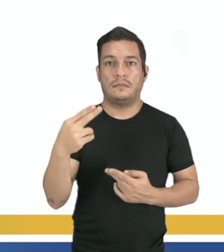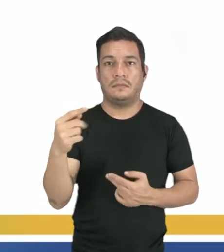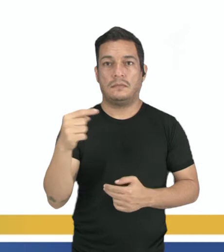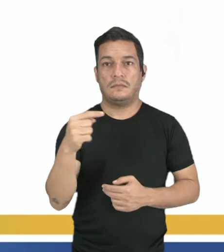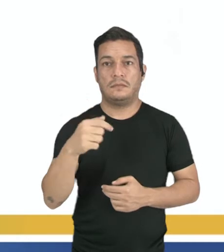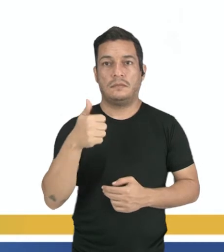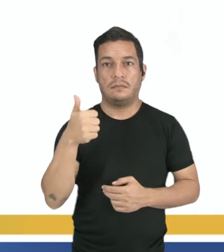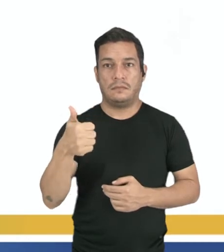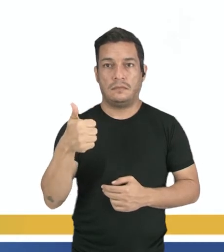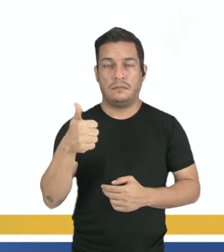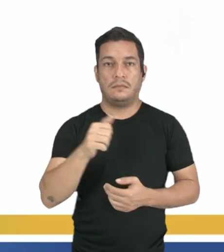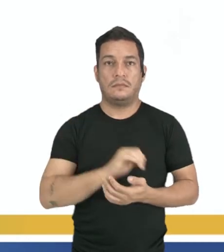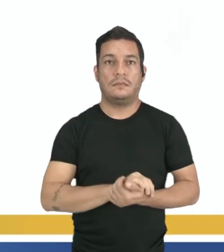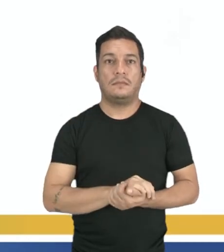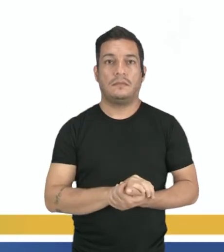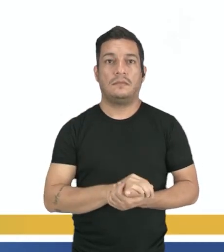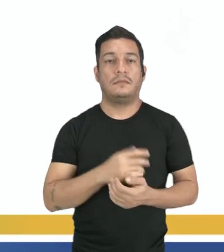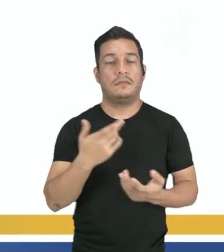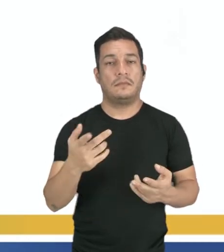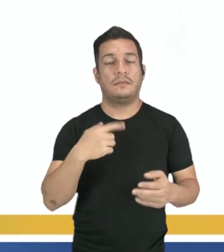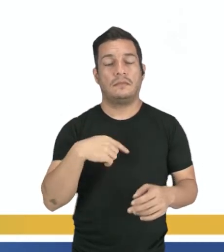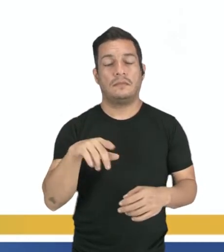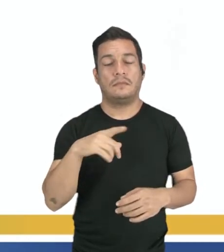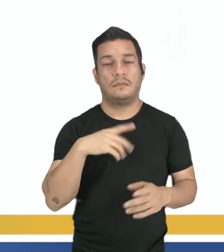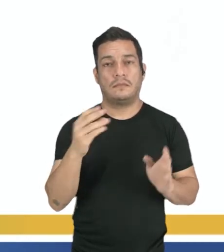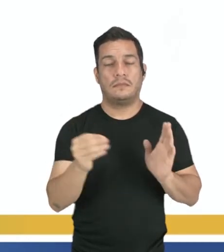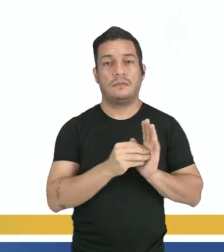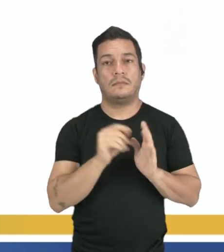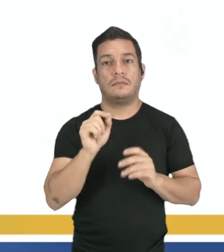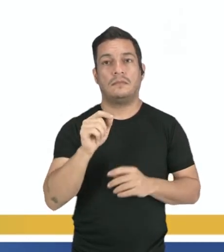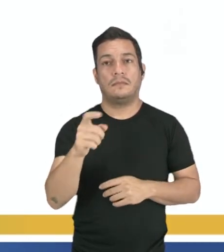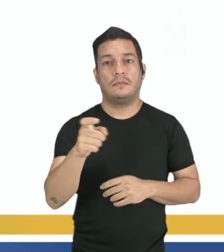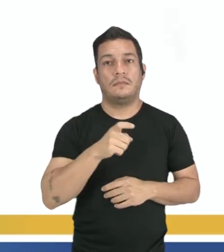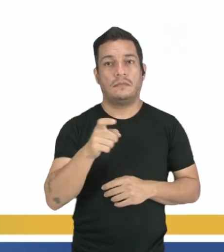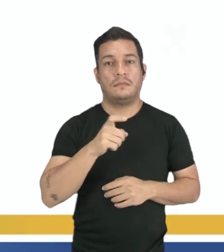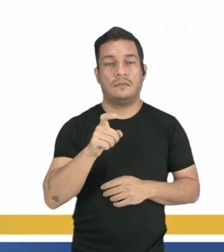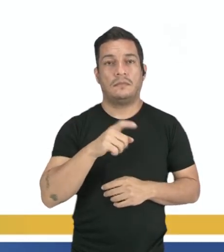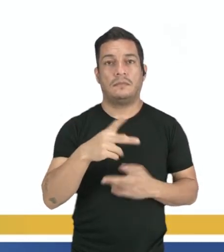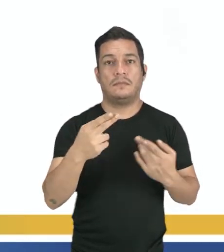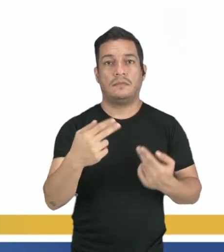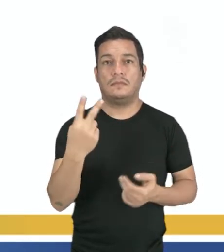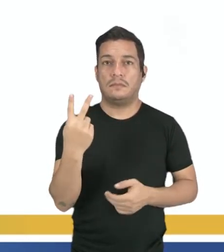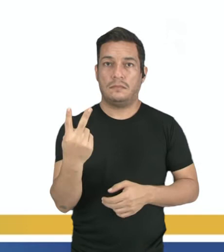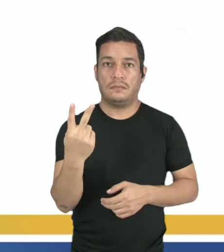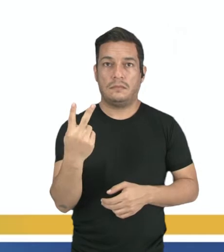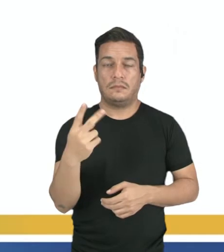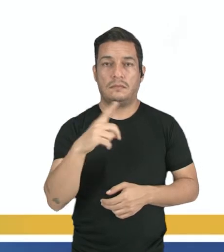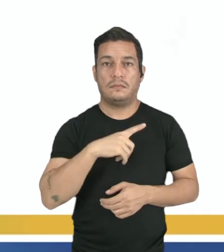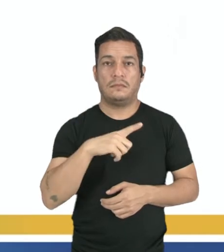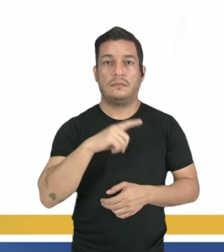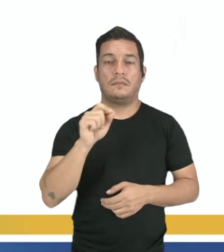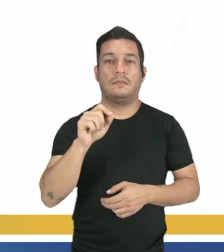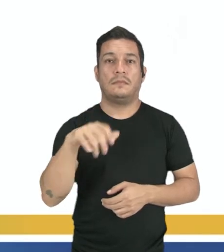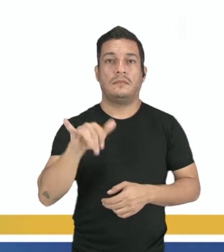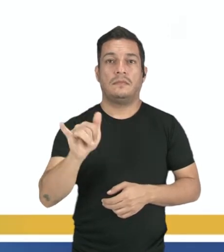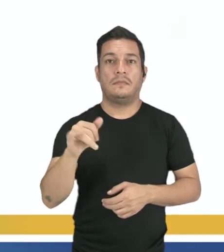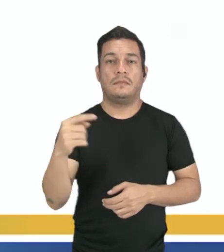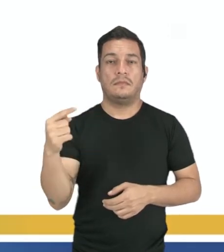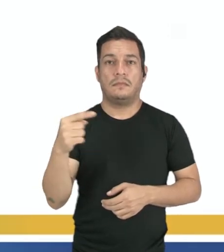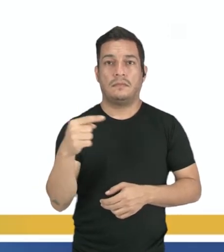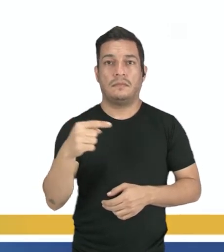a menos 1. Portanto, quando eu estabeleço que x será igual a 2, nós teremos